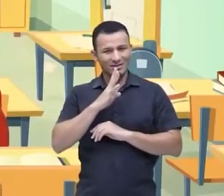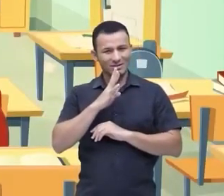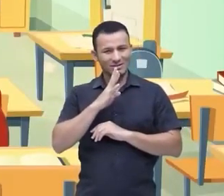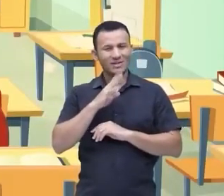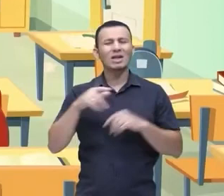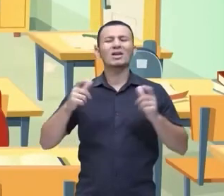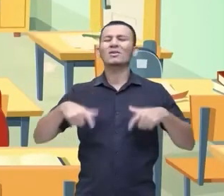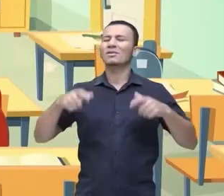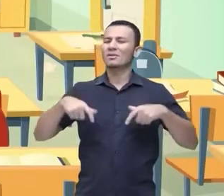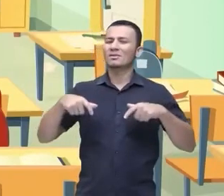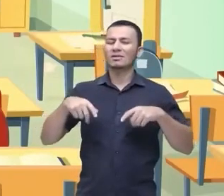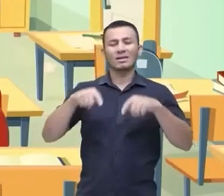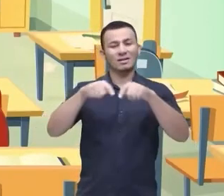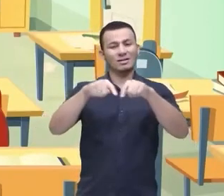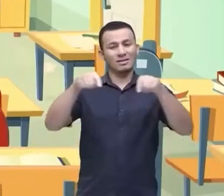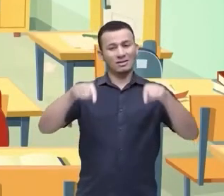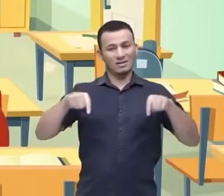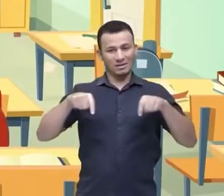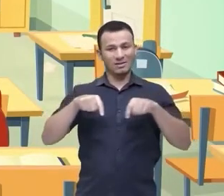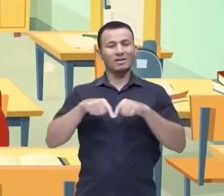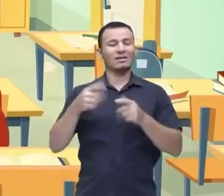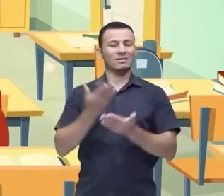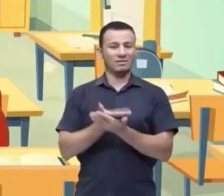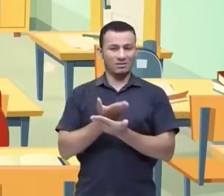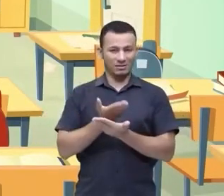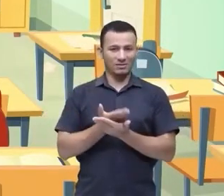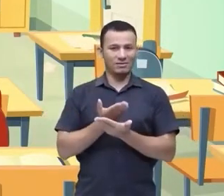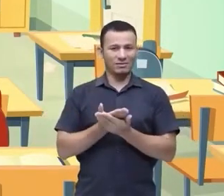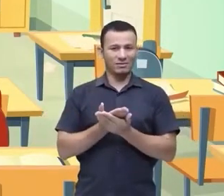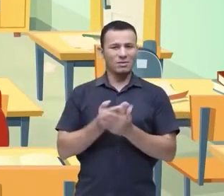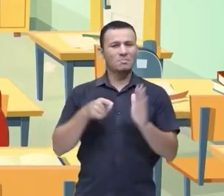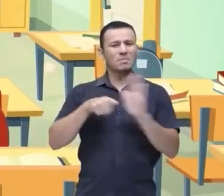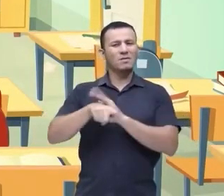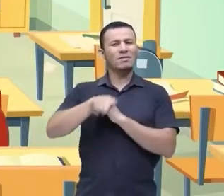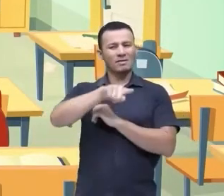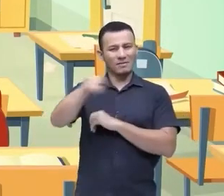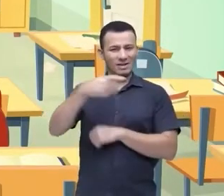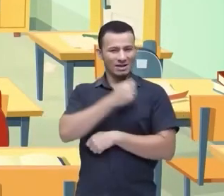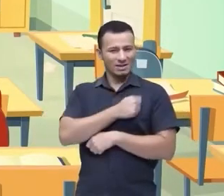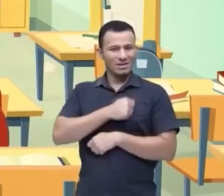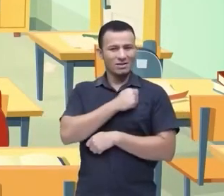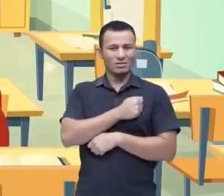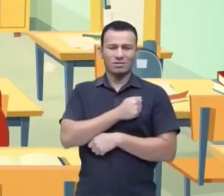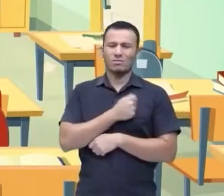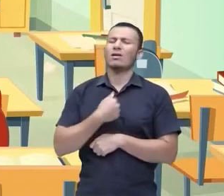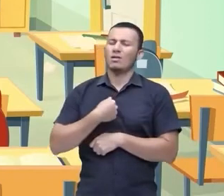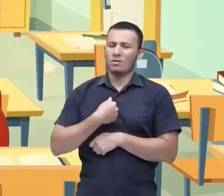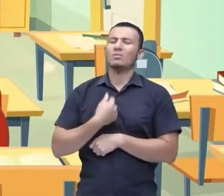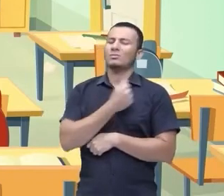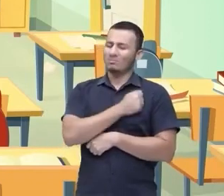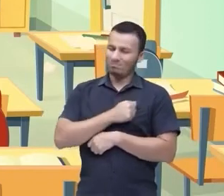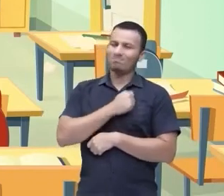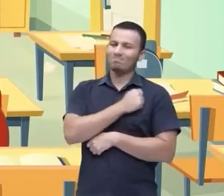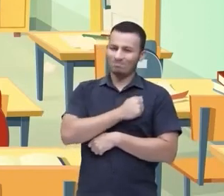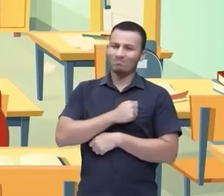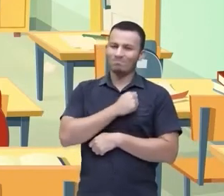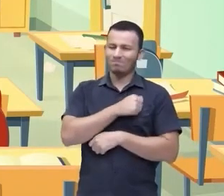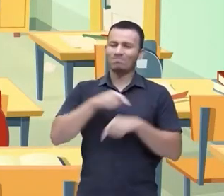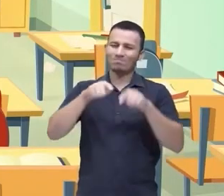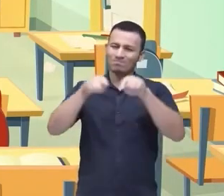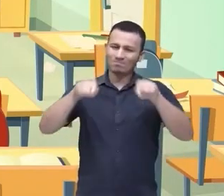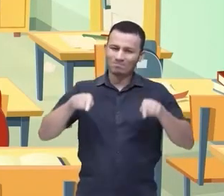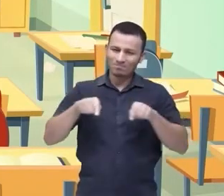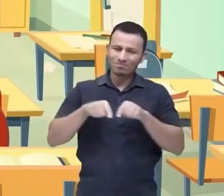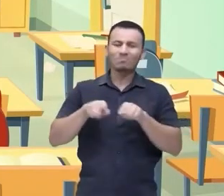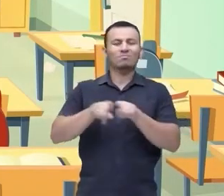nossa sala de aula. Quem está com saudade aí? Eu estou com muita saudade da minha sala, dos